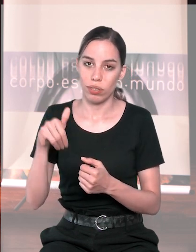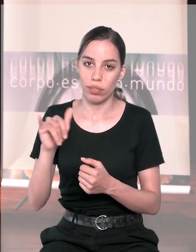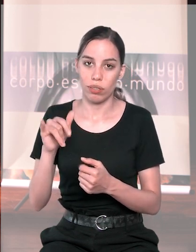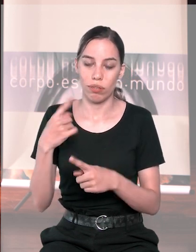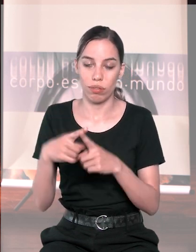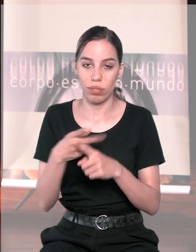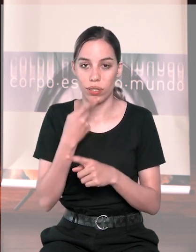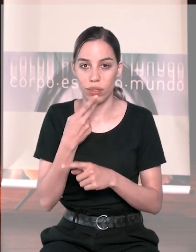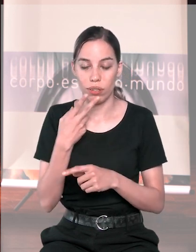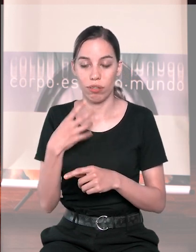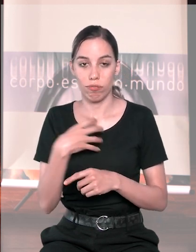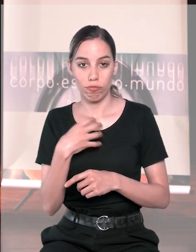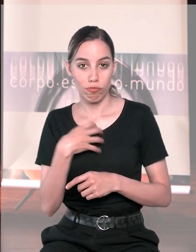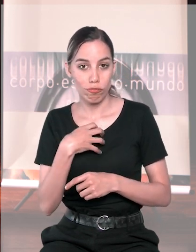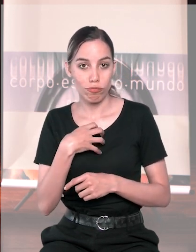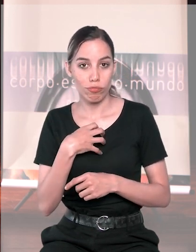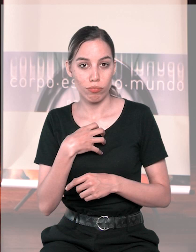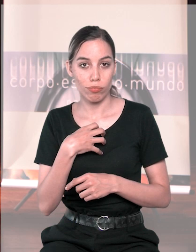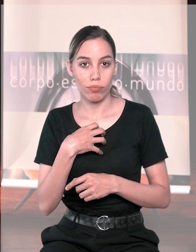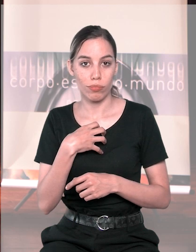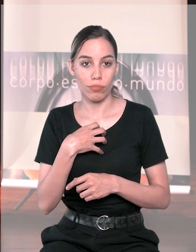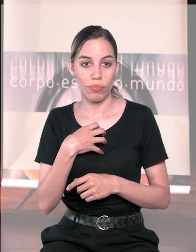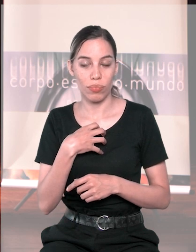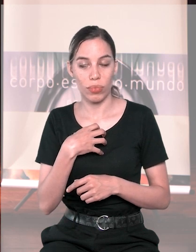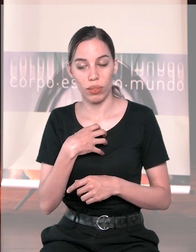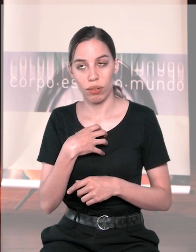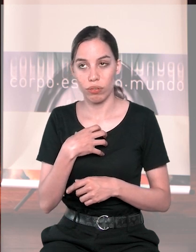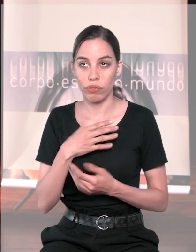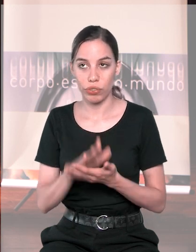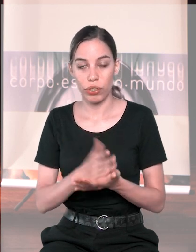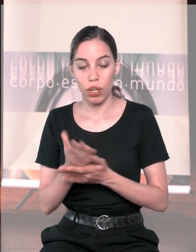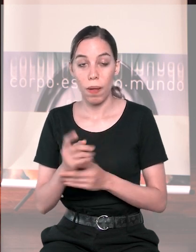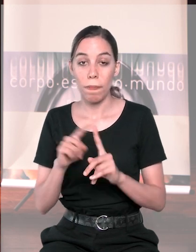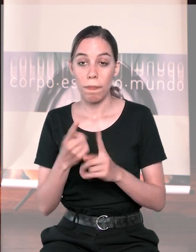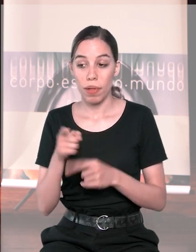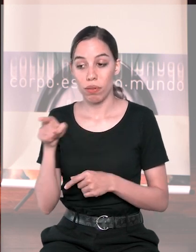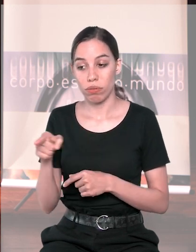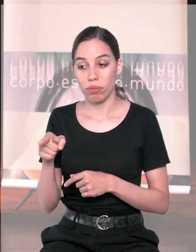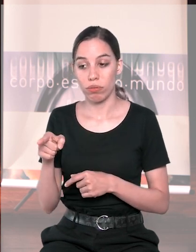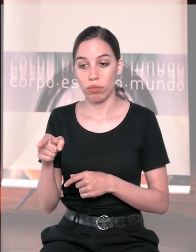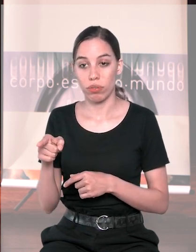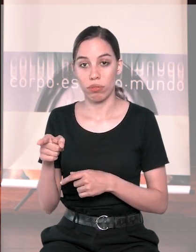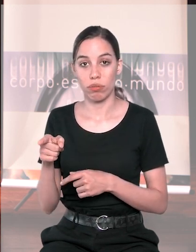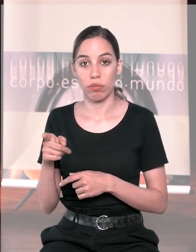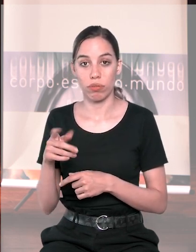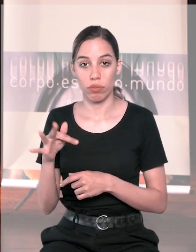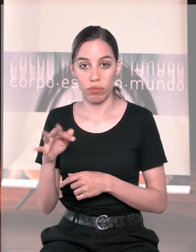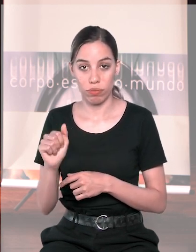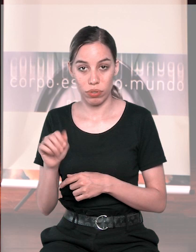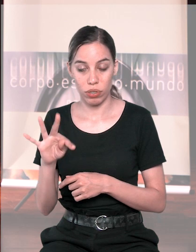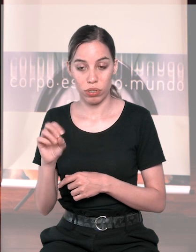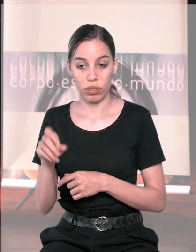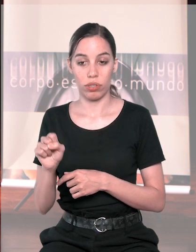me entediam. Né? Assim que começa o Claro Enigma do Drummond. Só que a frase do Valéry é assim: os fatos me entediam, porque os